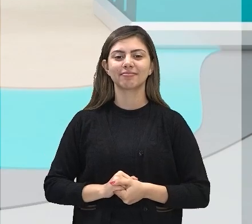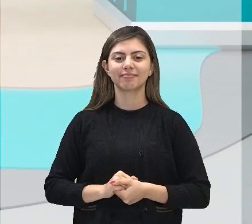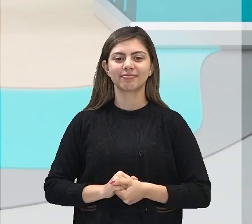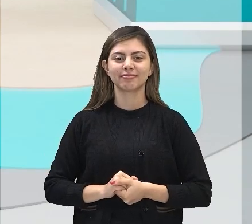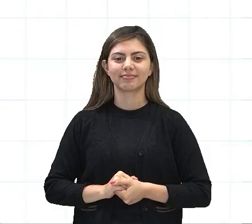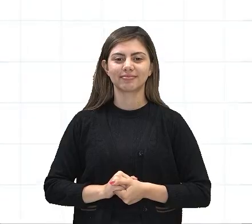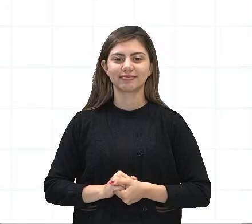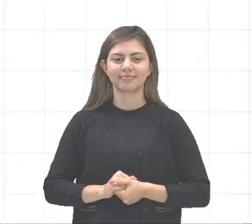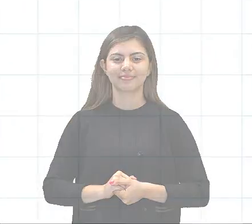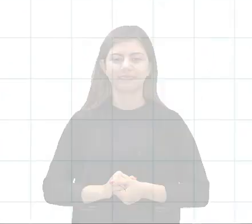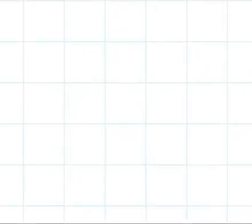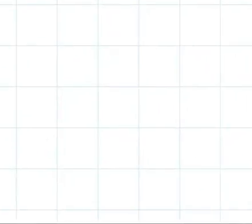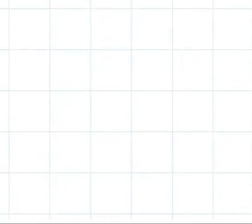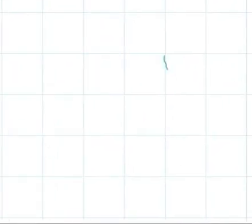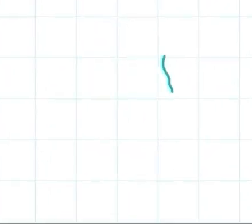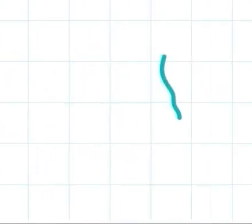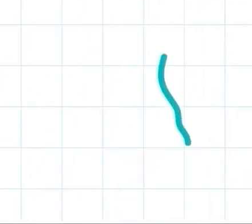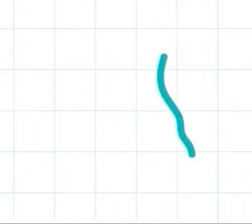hoje.